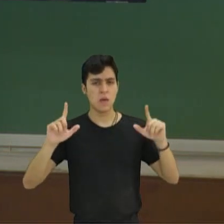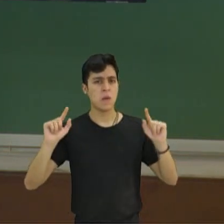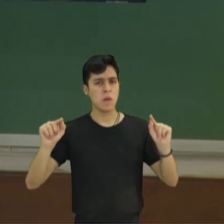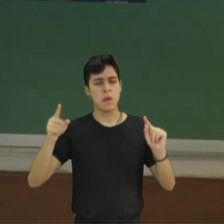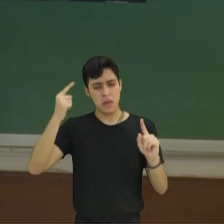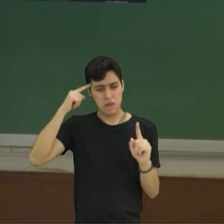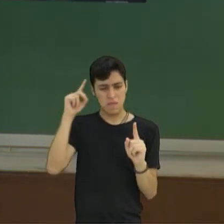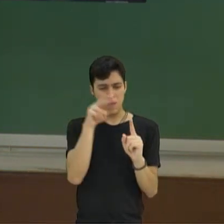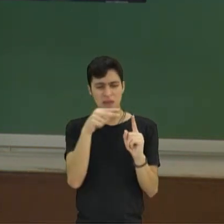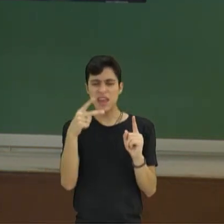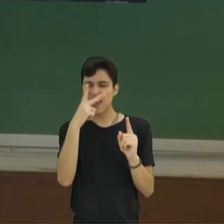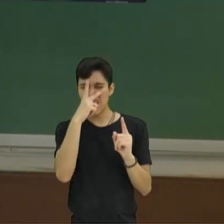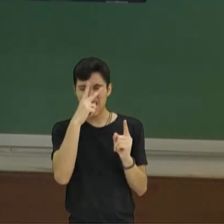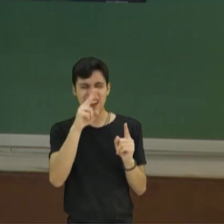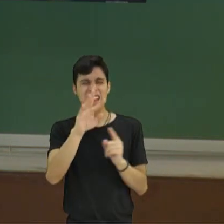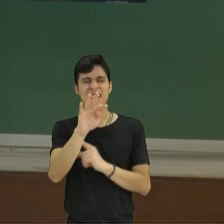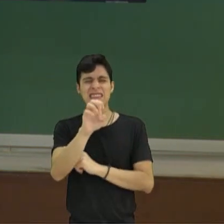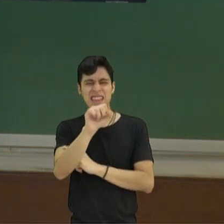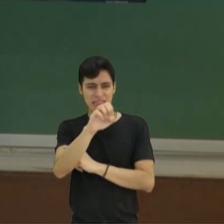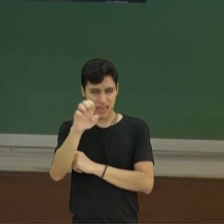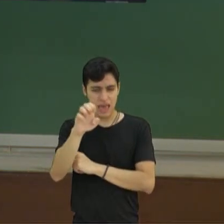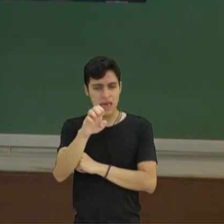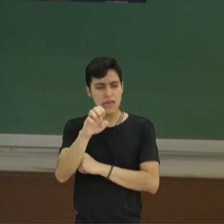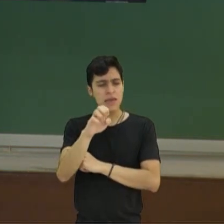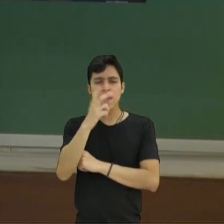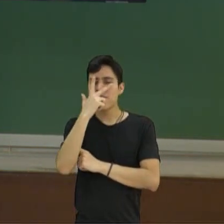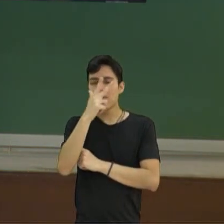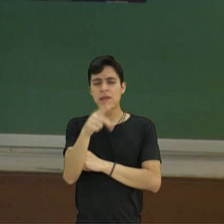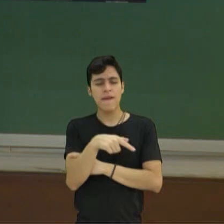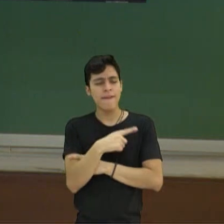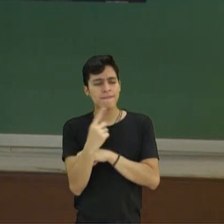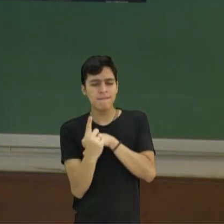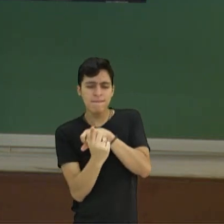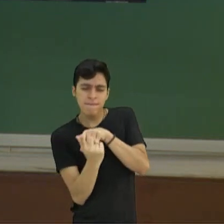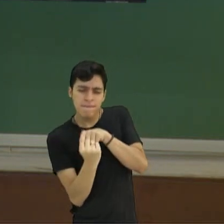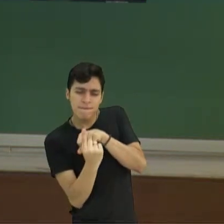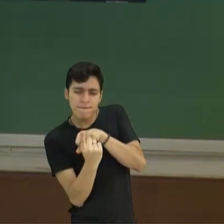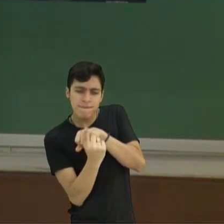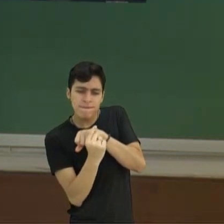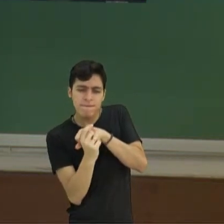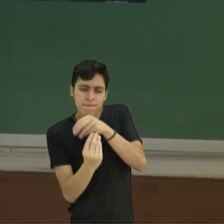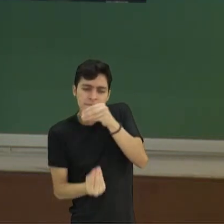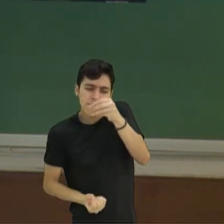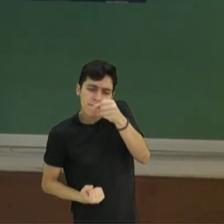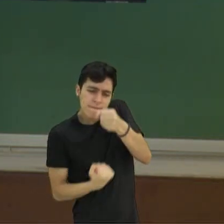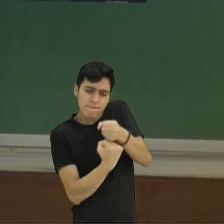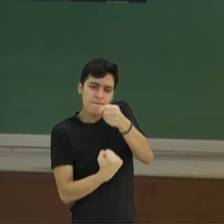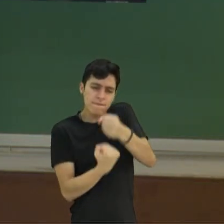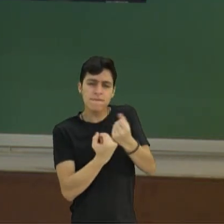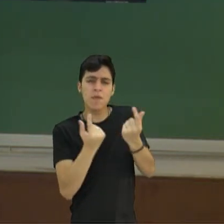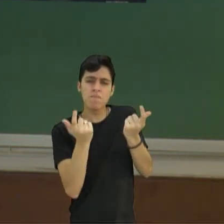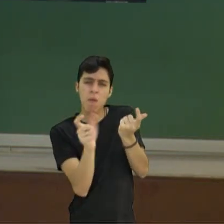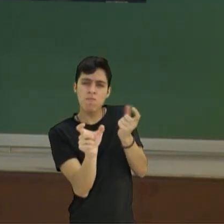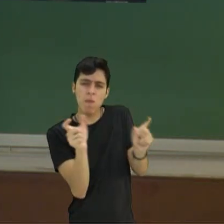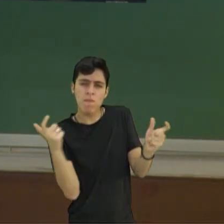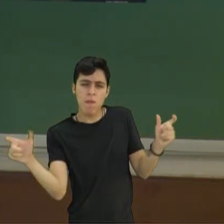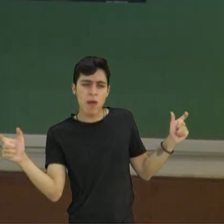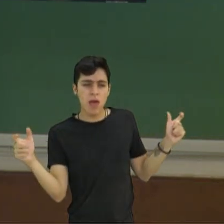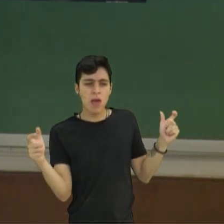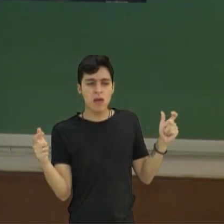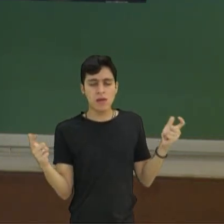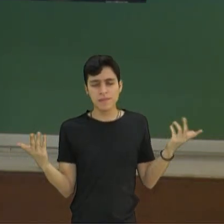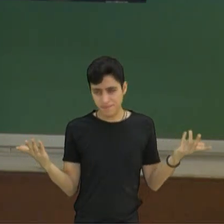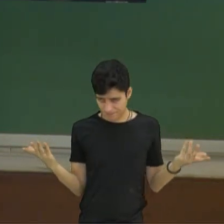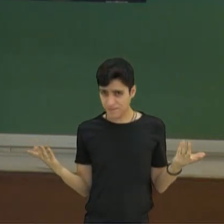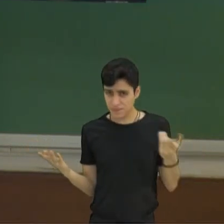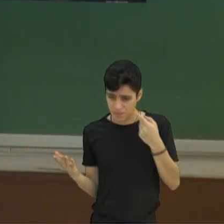uma tese e também argumentos que justificam, sustentam essa tese por parte do leitor. E uma característica